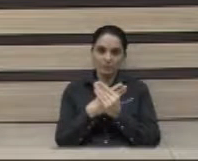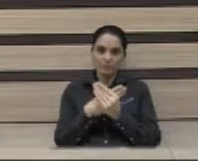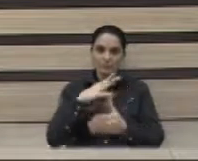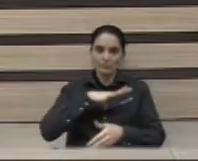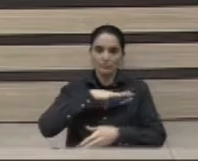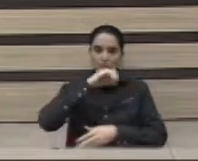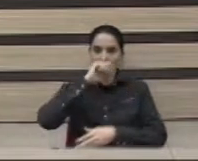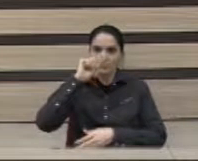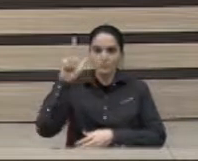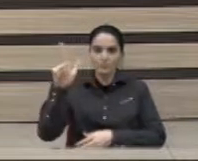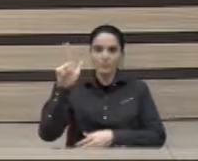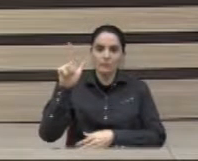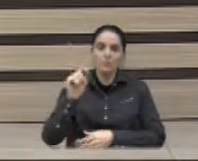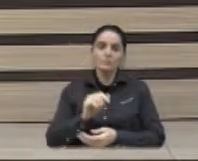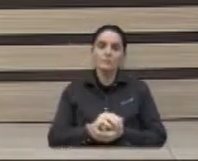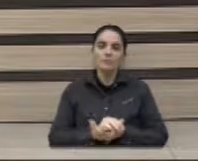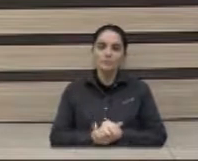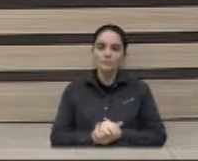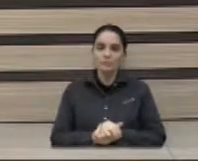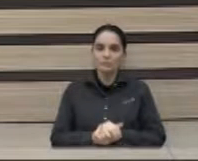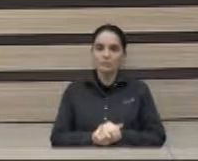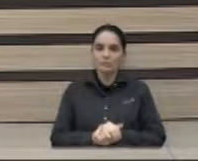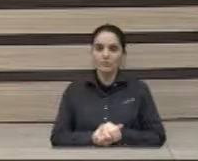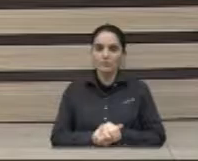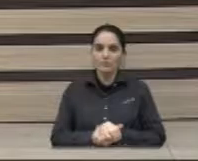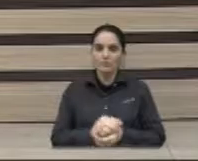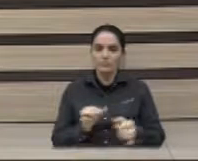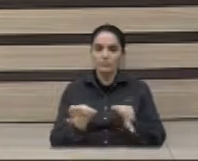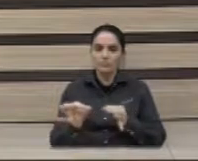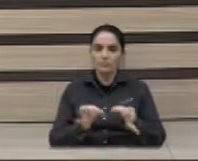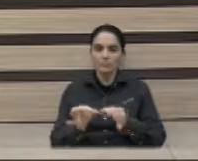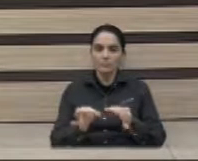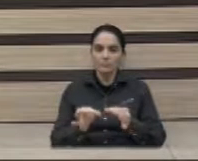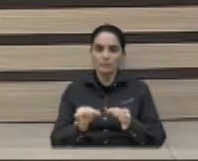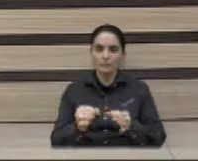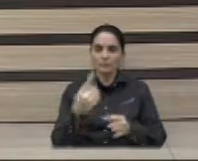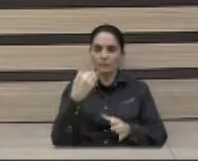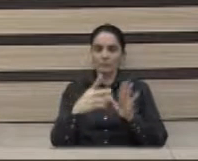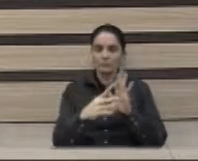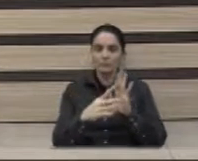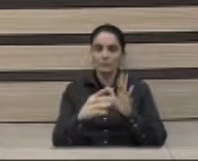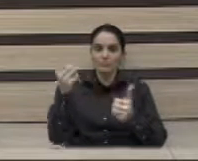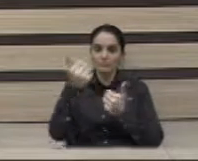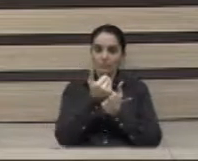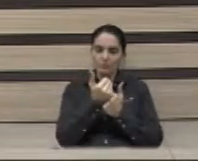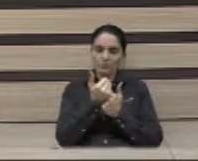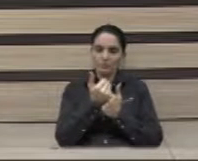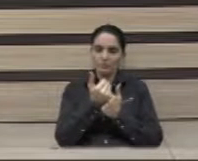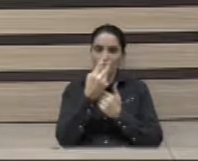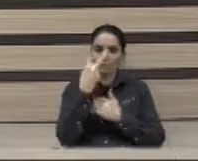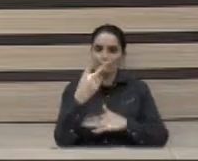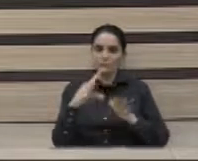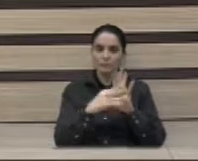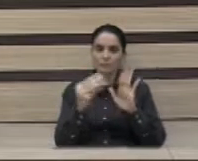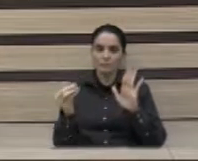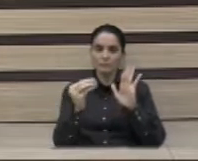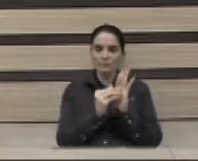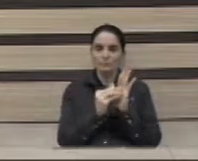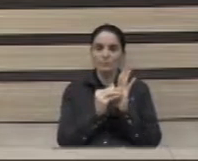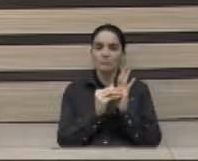Câmara Municipal de Limeira e da outras providências. O projeto contém um substitutivo e duas emendas ao